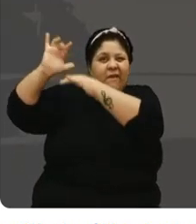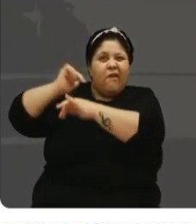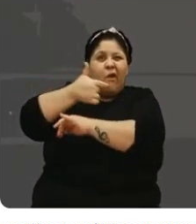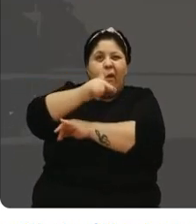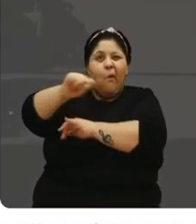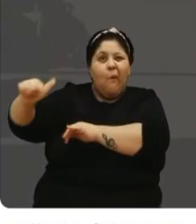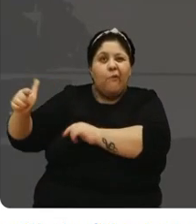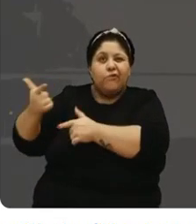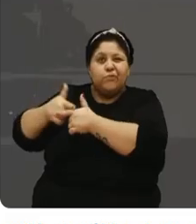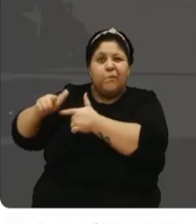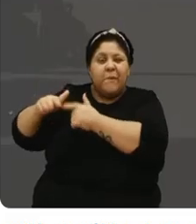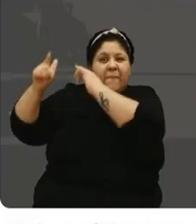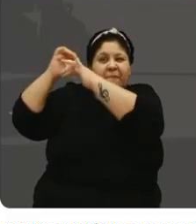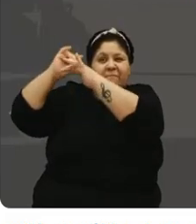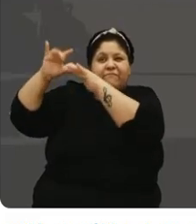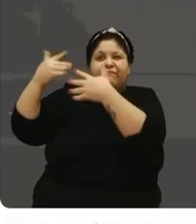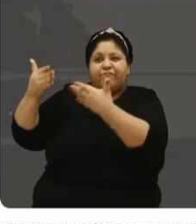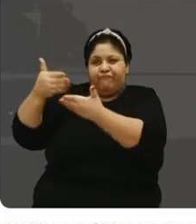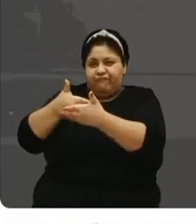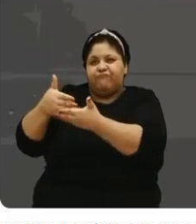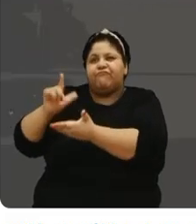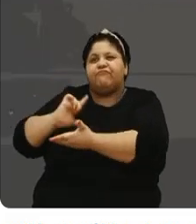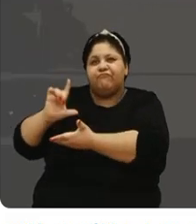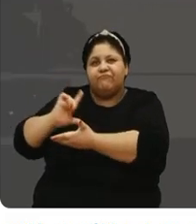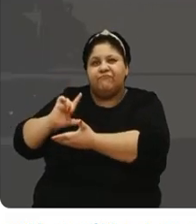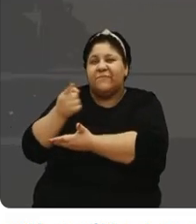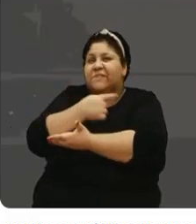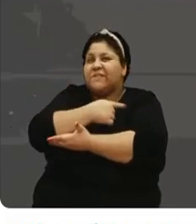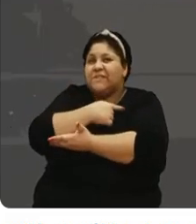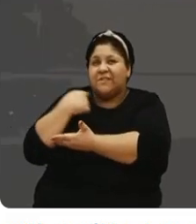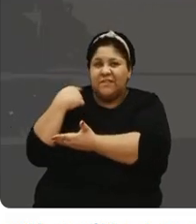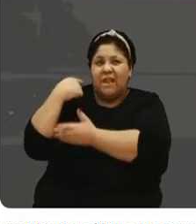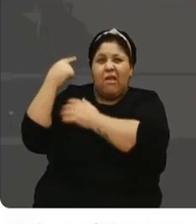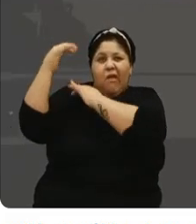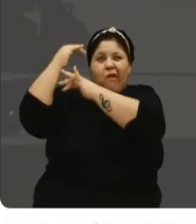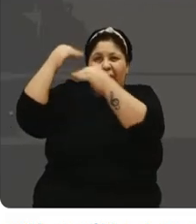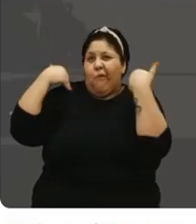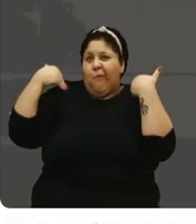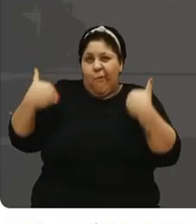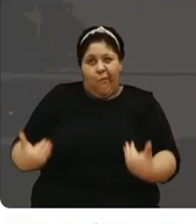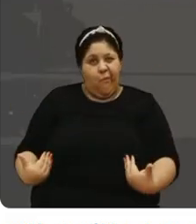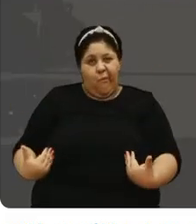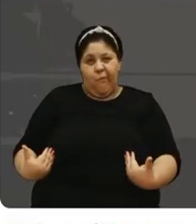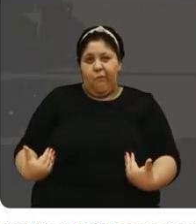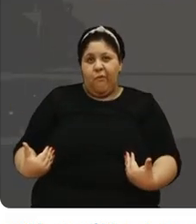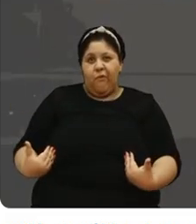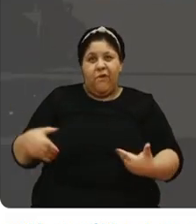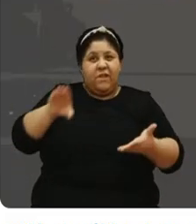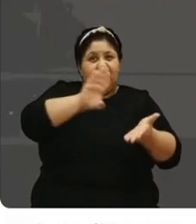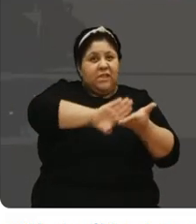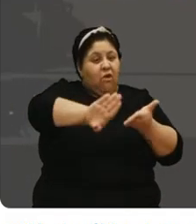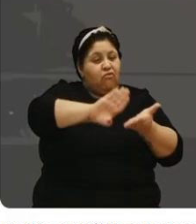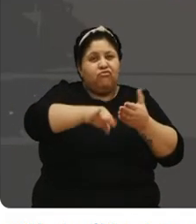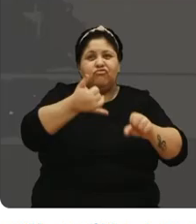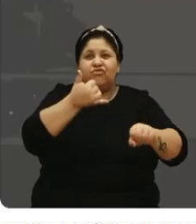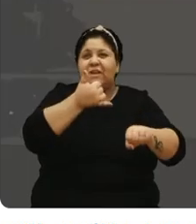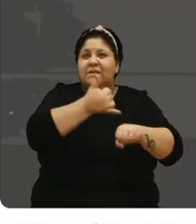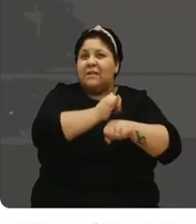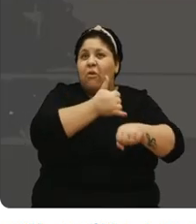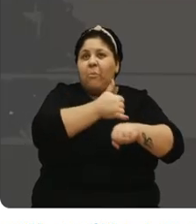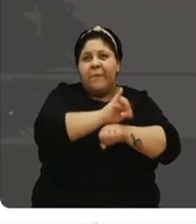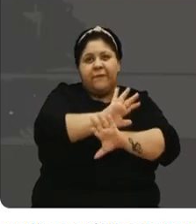efeitos neurológicos. Então, um bebê que vai ter atraso do neuropsicomotor, se não a gente não tirar esse alumínio do sangue